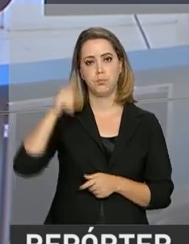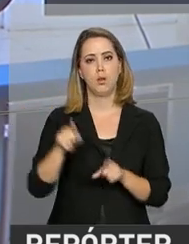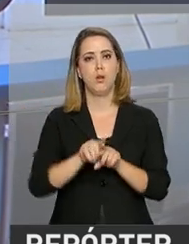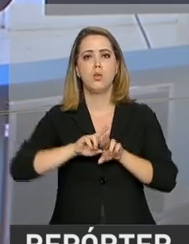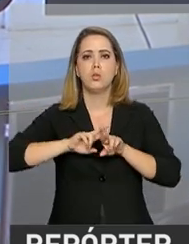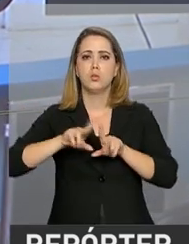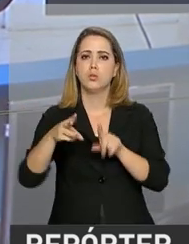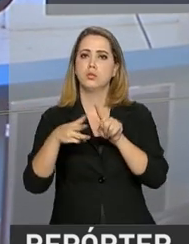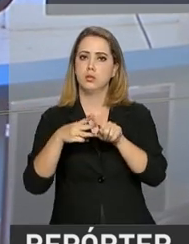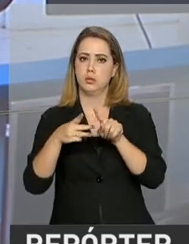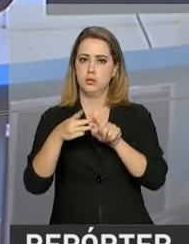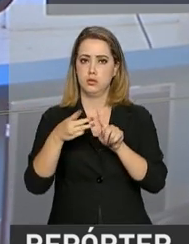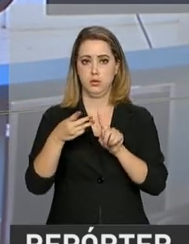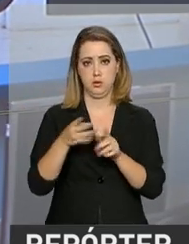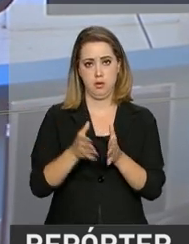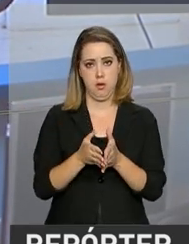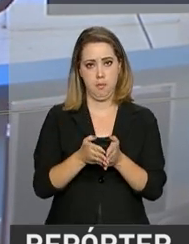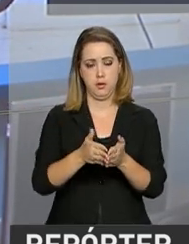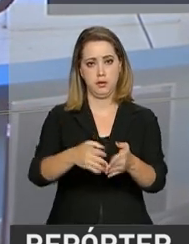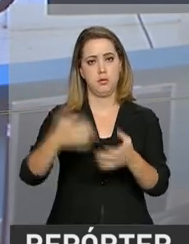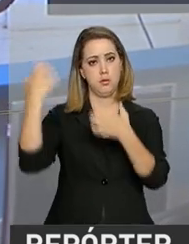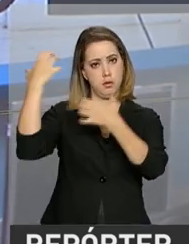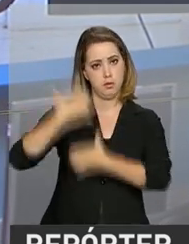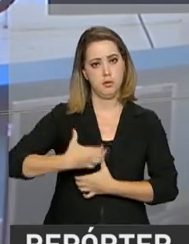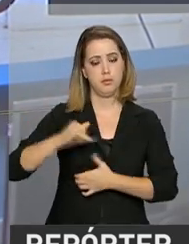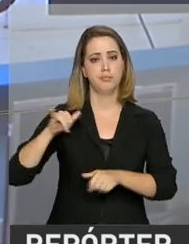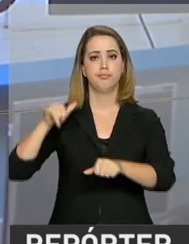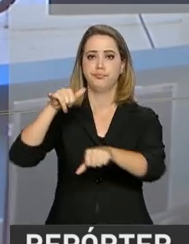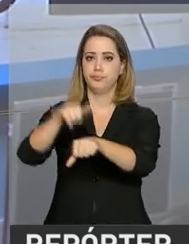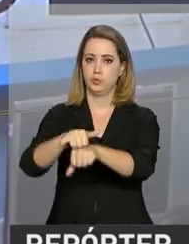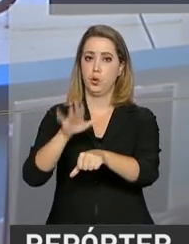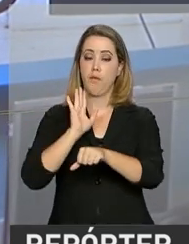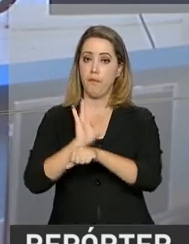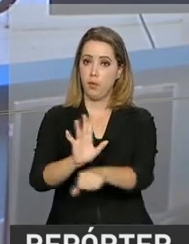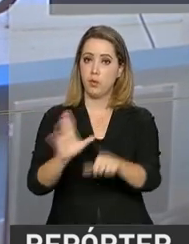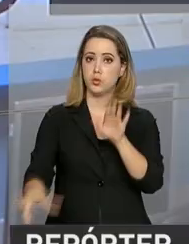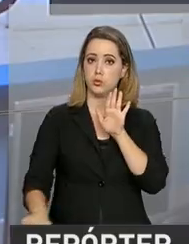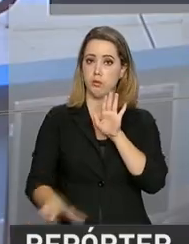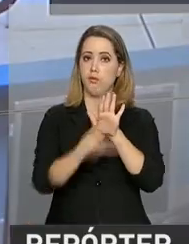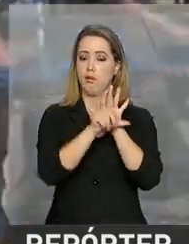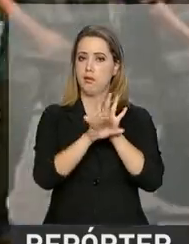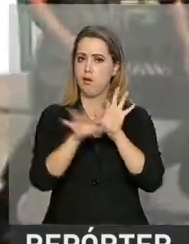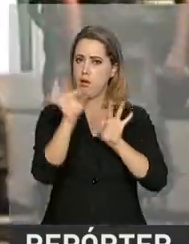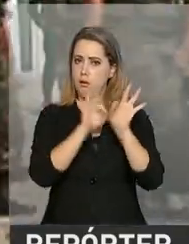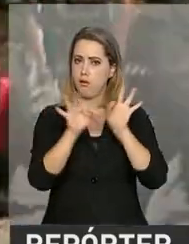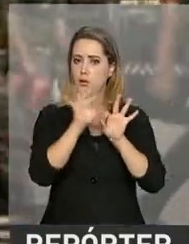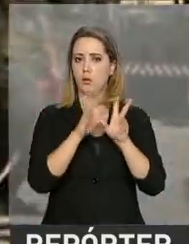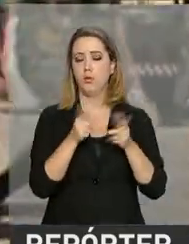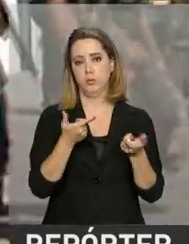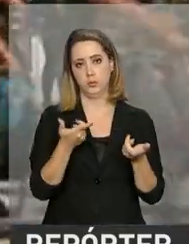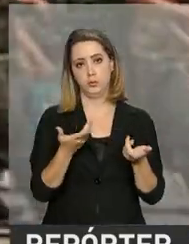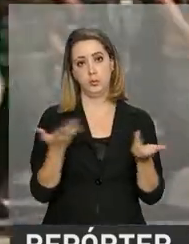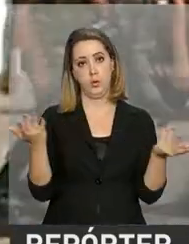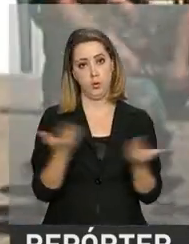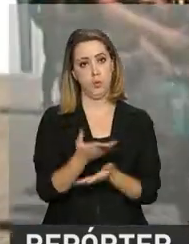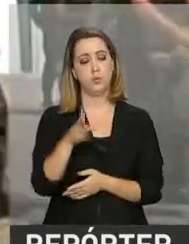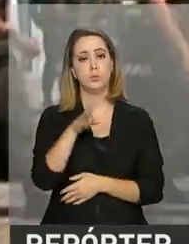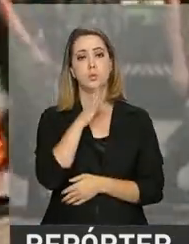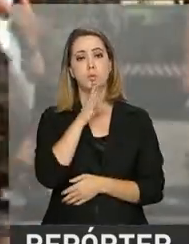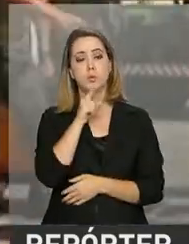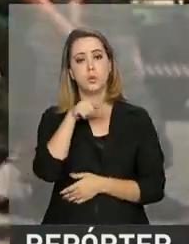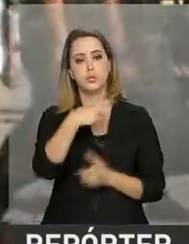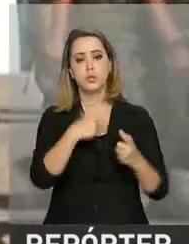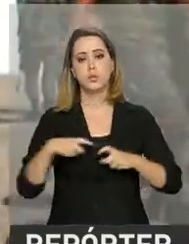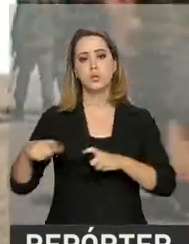Marinha do exército e da Aeronáutica que vão atuar na garantia da Lei e da ordem os militares realizaram hoje o reconhecimento da